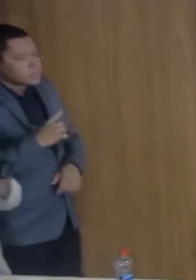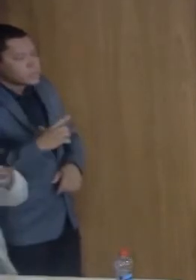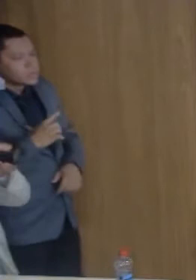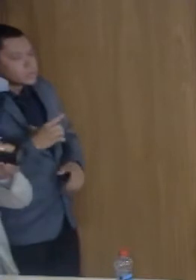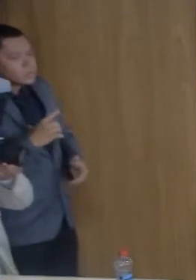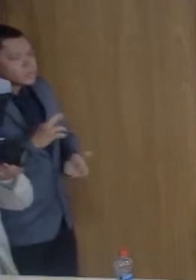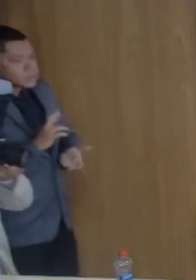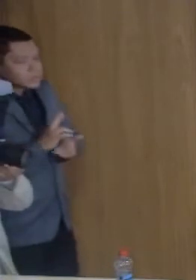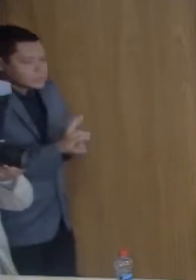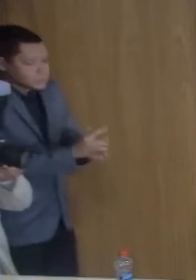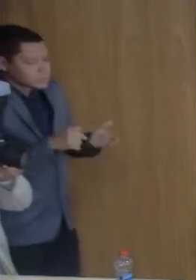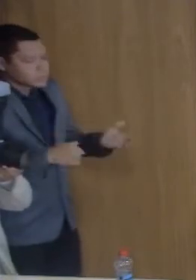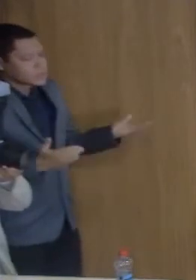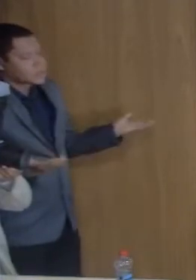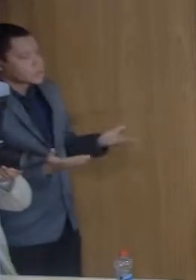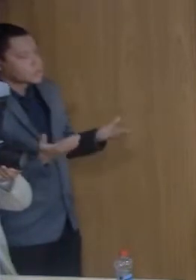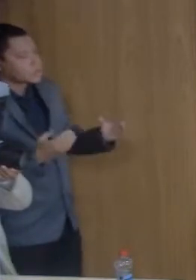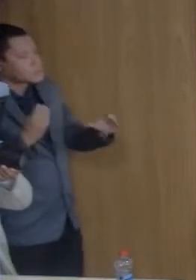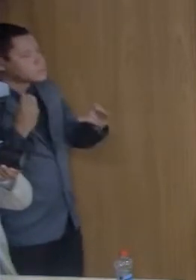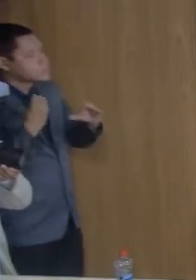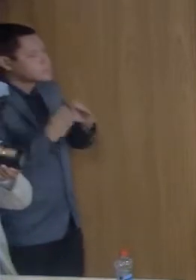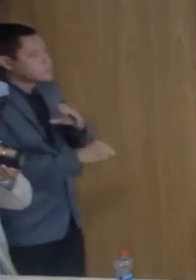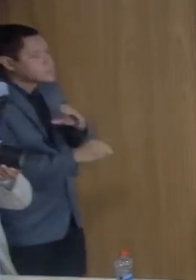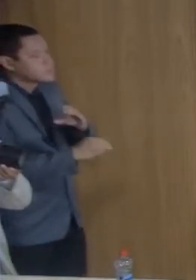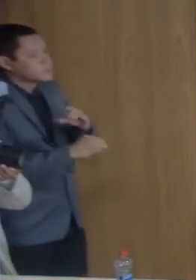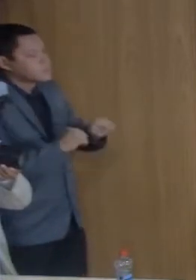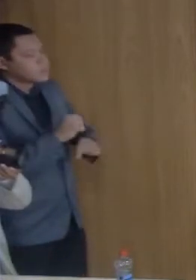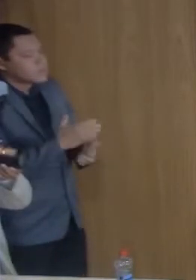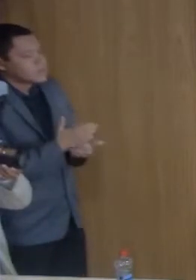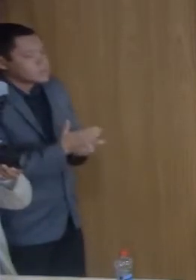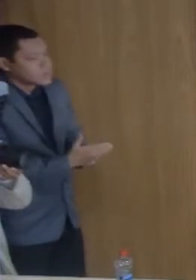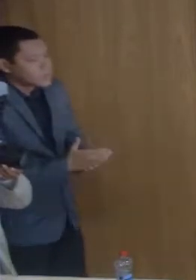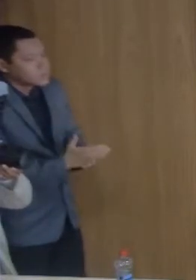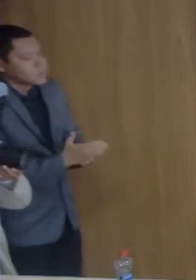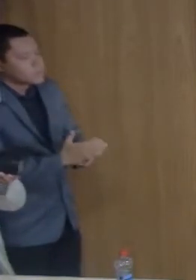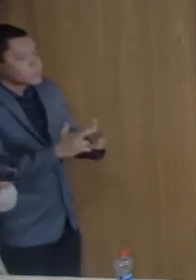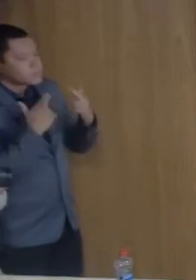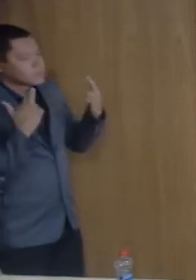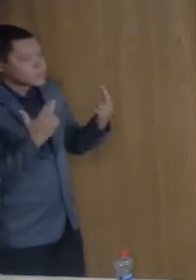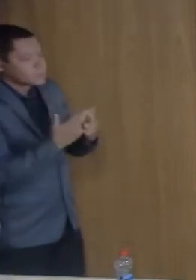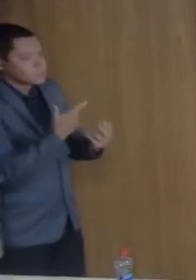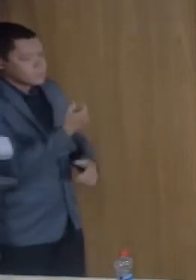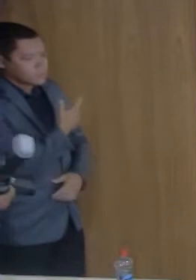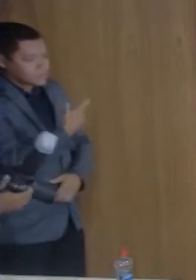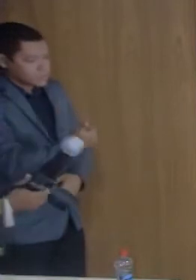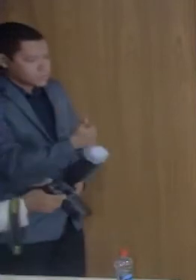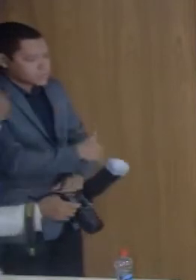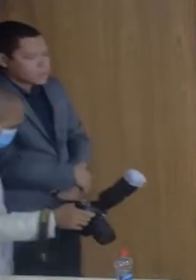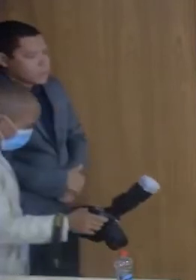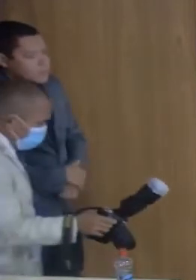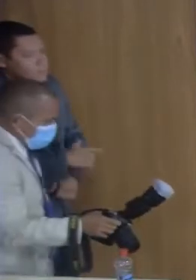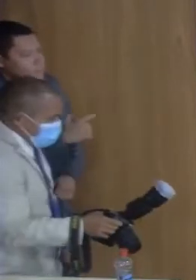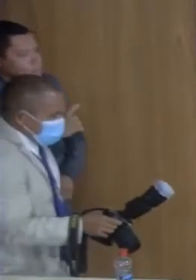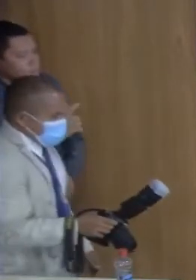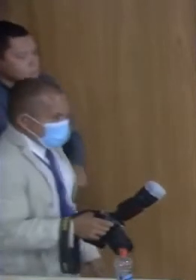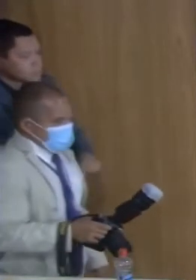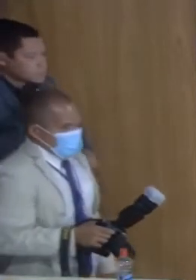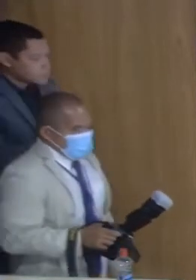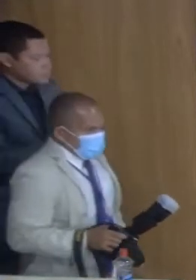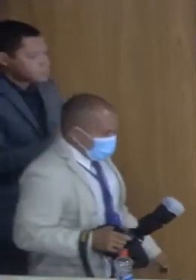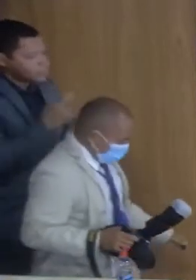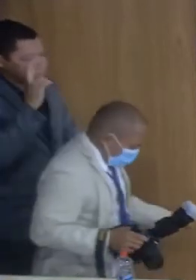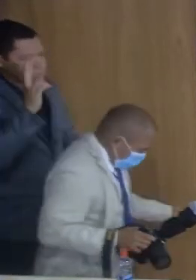Câmara Municipal mensagem por ocasião da abertura da sessão legislativa de 2021. Assumimos a gestão municipal